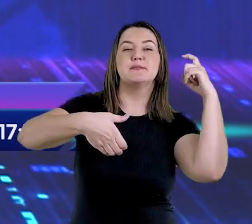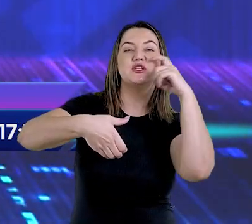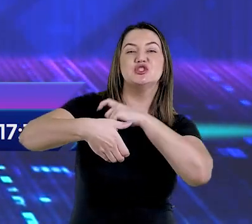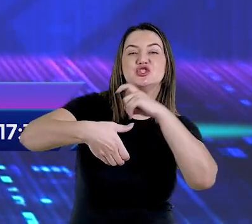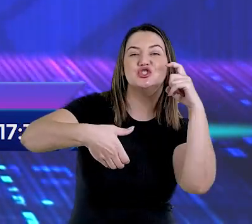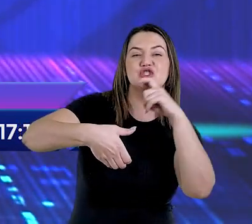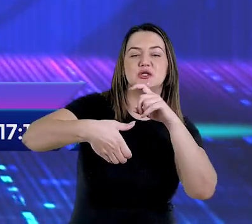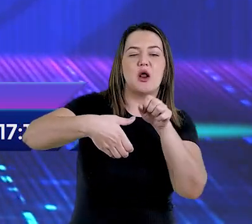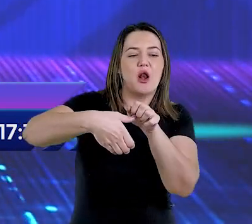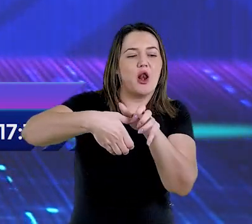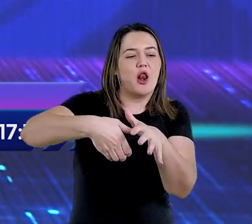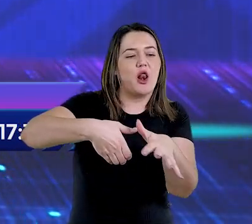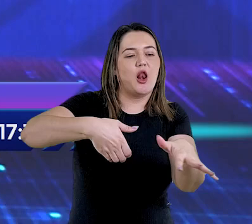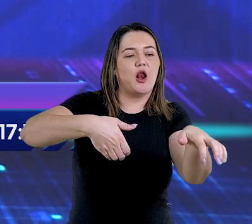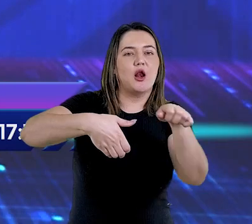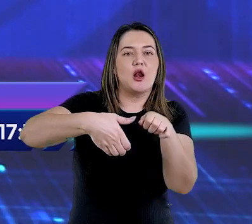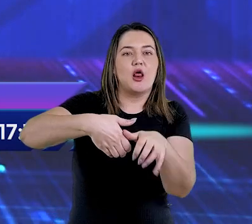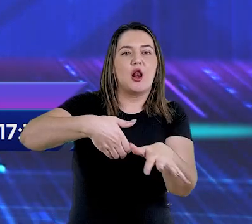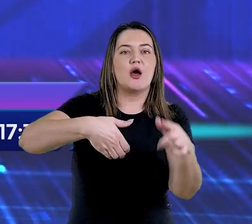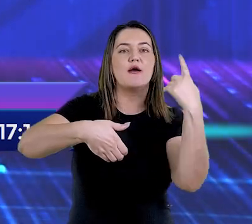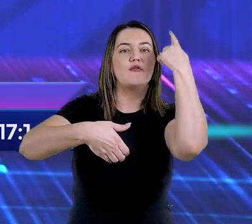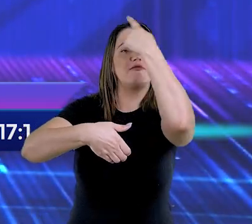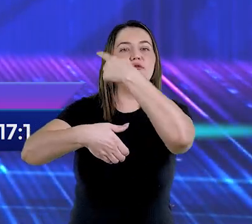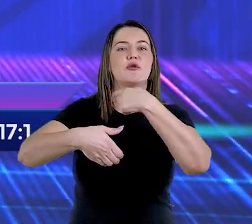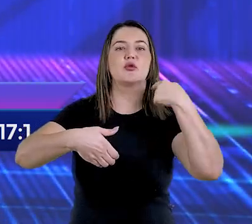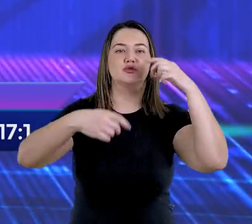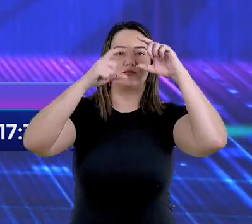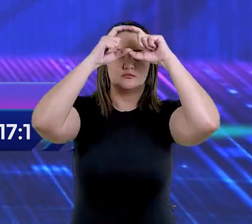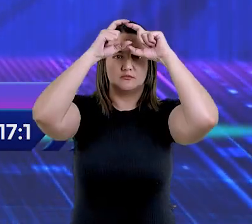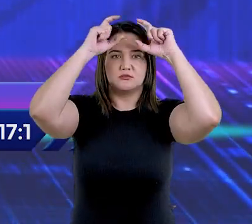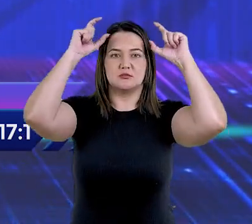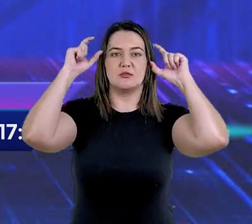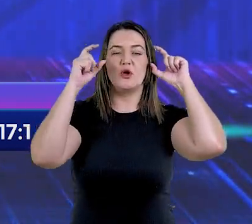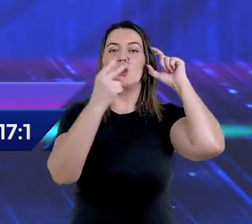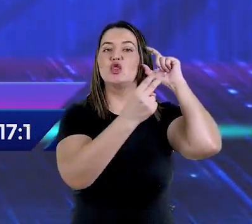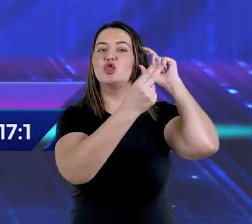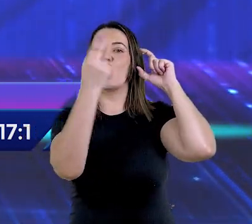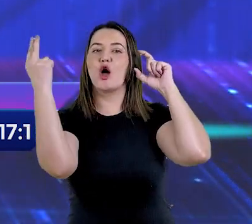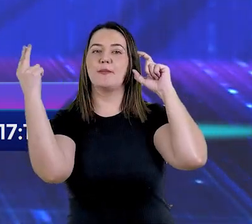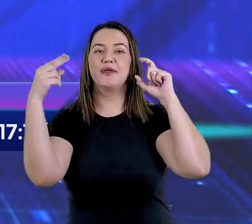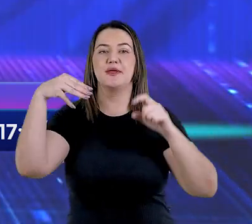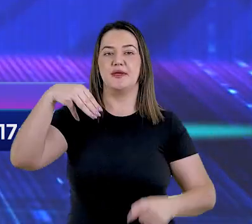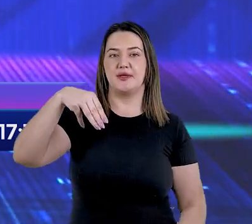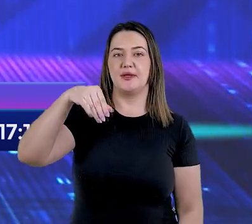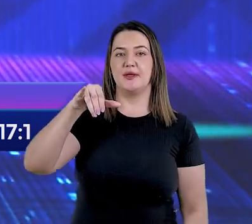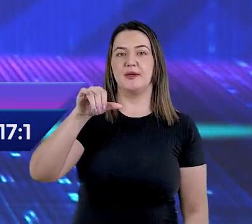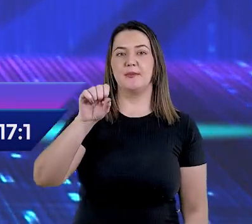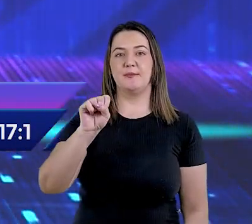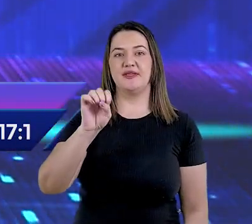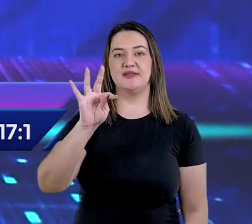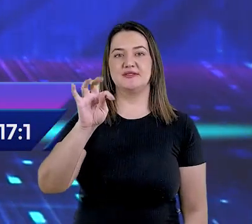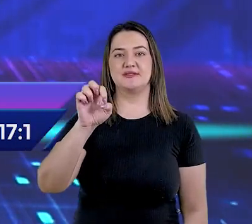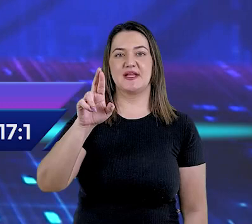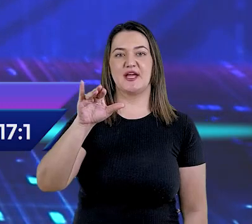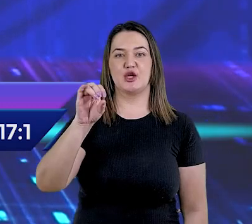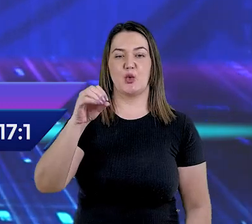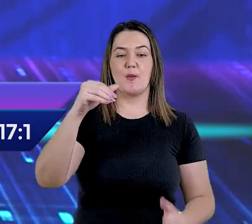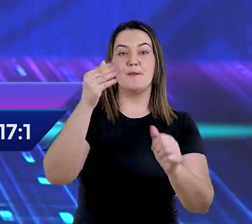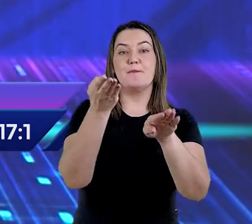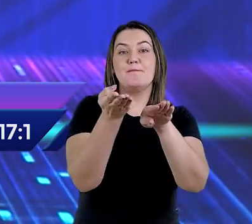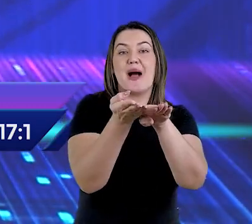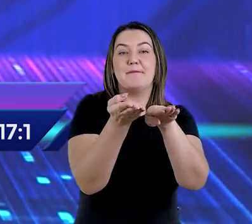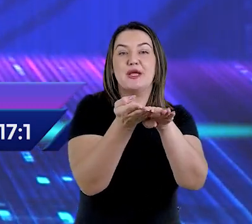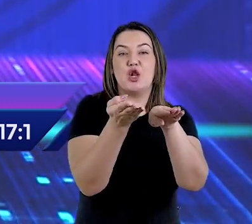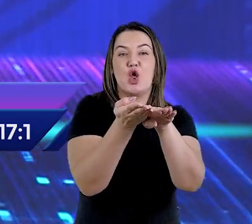sua fronte, versículo 5, achava-se escrito um nome, um mistério. Babilônia, a grande,